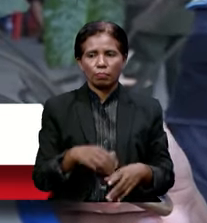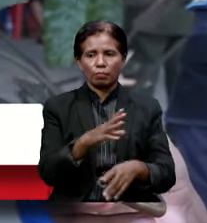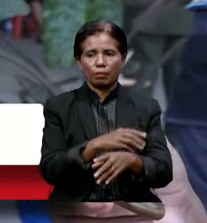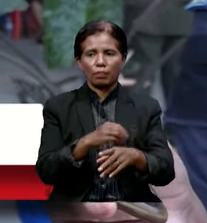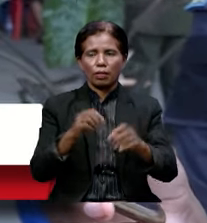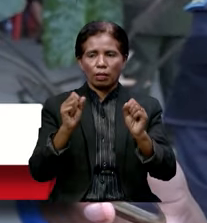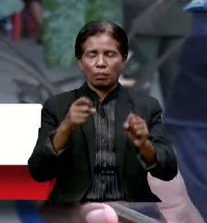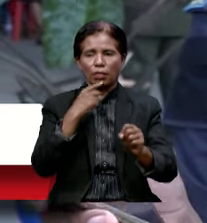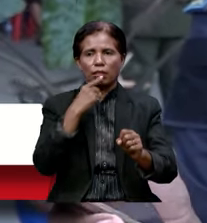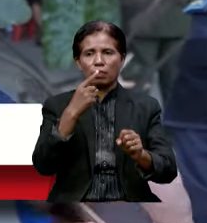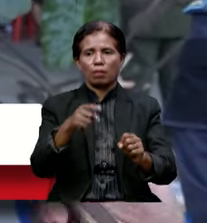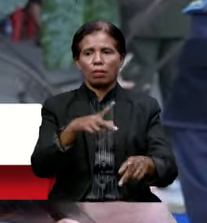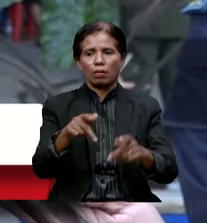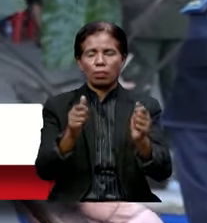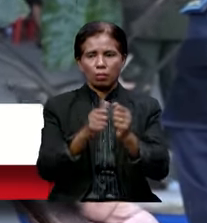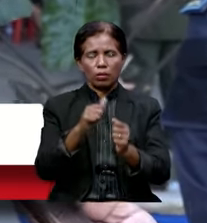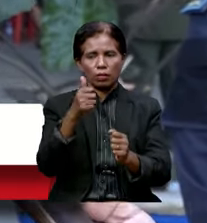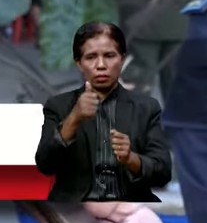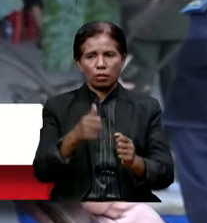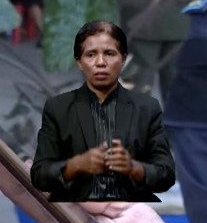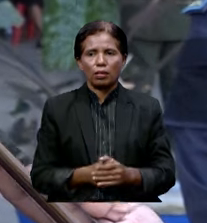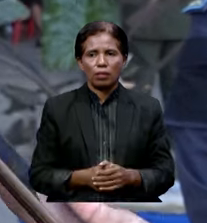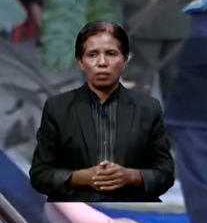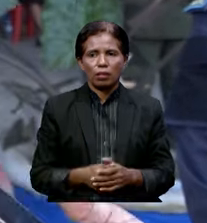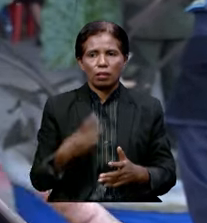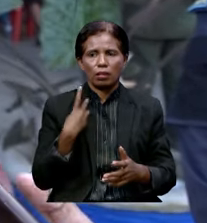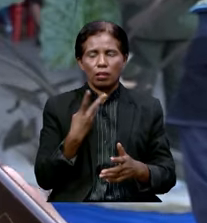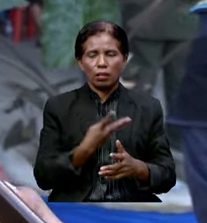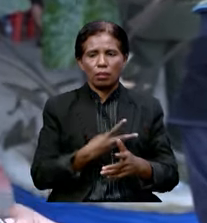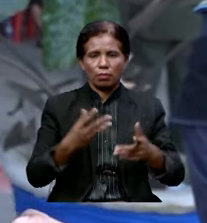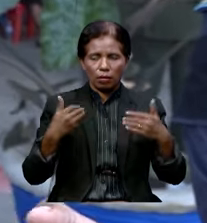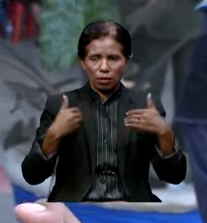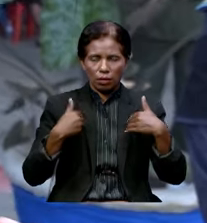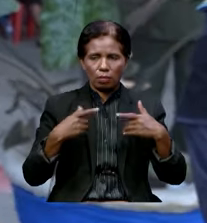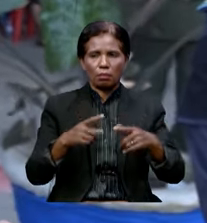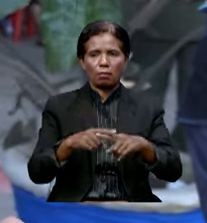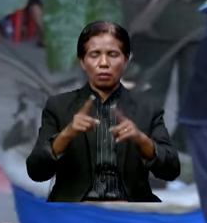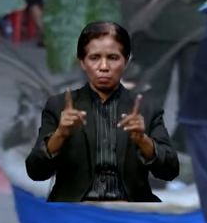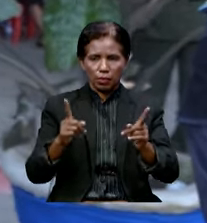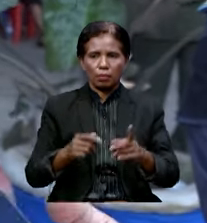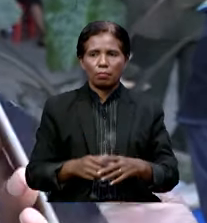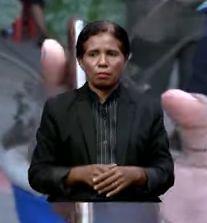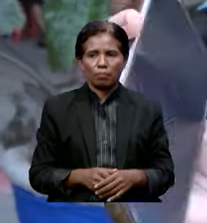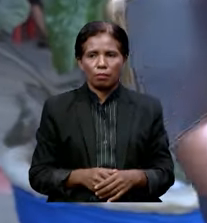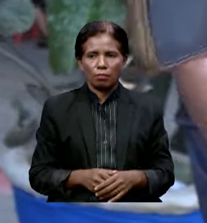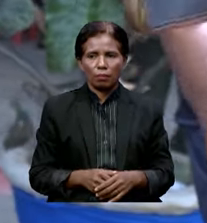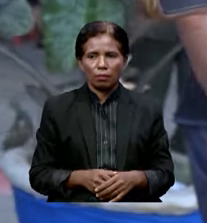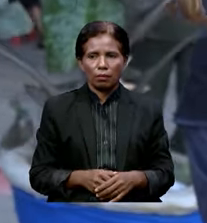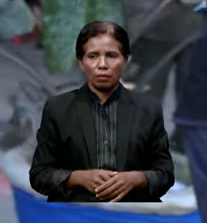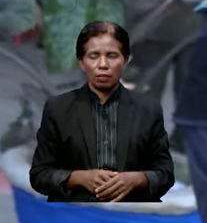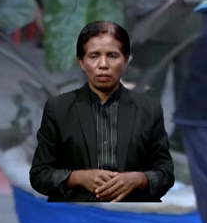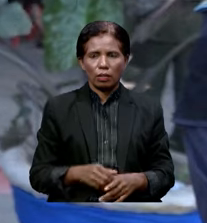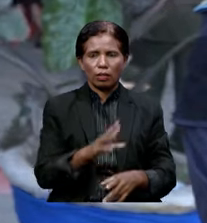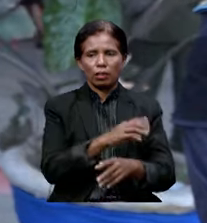bele di hang na Insanuru hanesa nai dene maka ami ami iha mai be anini a segre duni